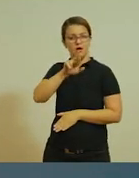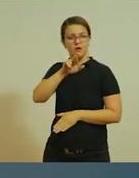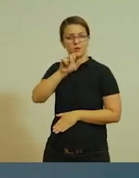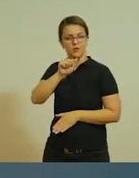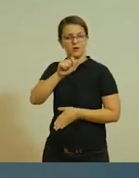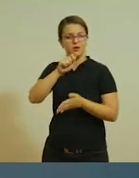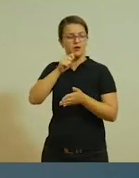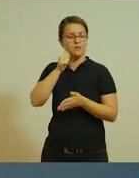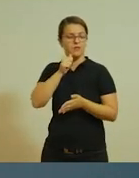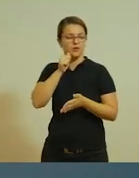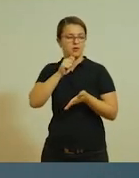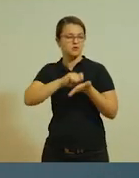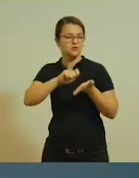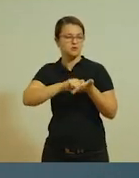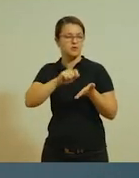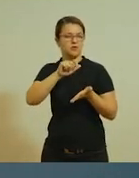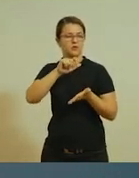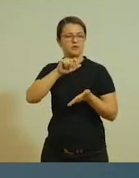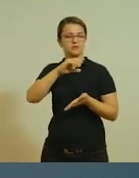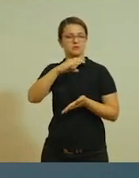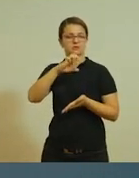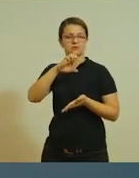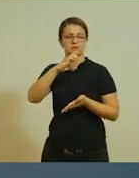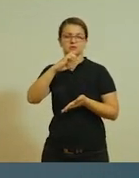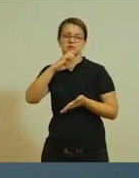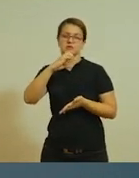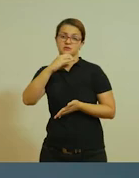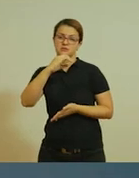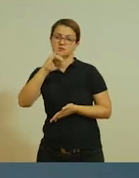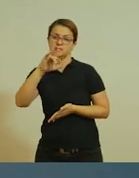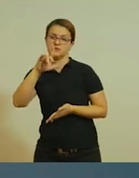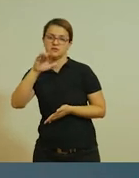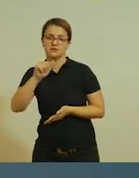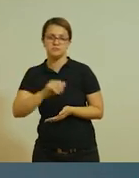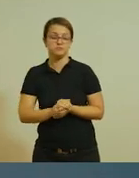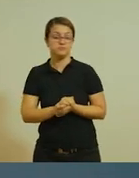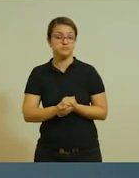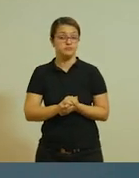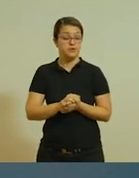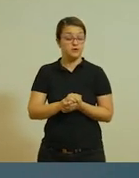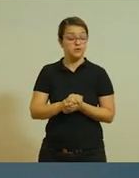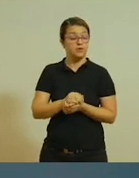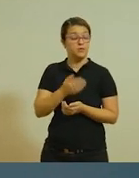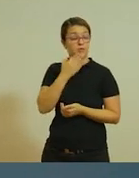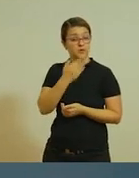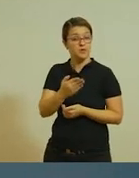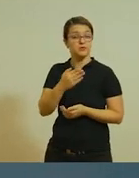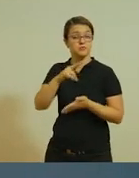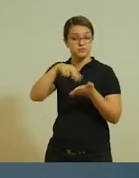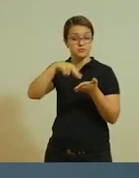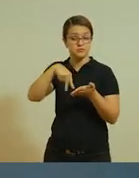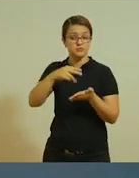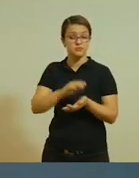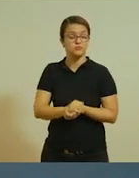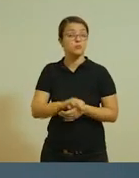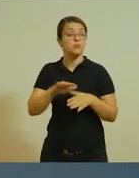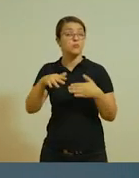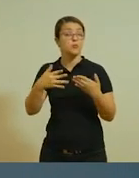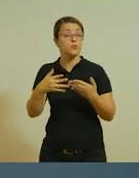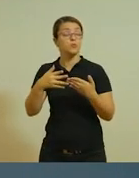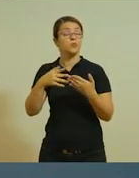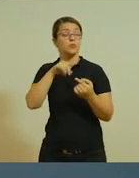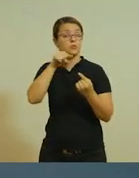Cecília Meirelles. E ela propõe, né, que a criança faça uma leitura e a gente vai conversar aí sobre as rimas. Qual é a